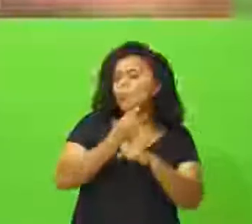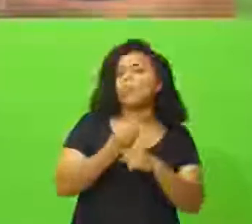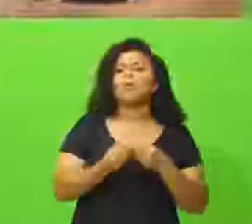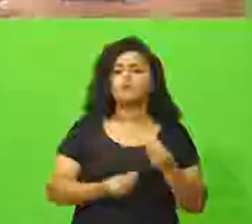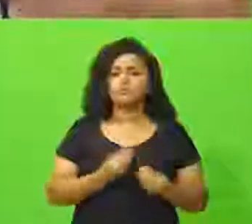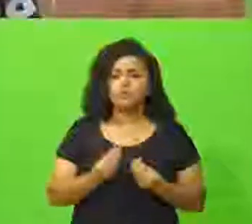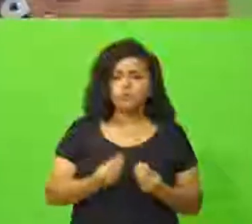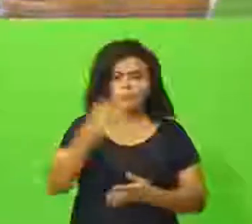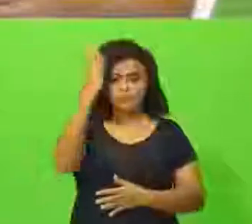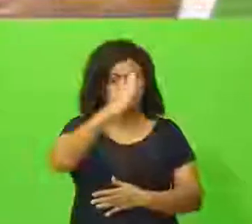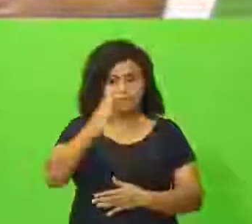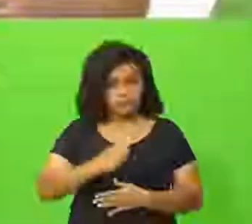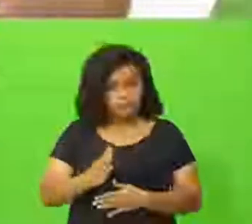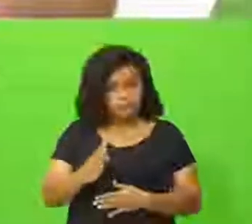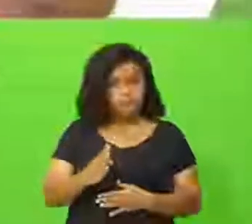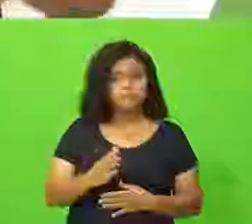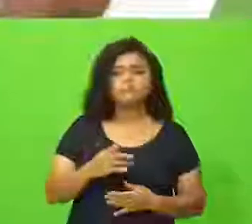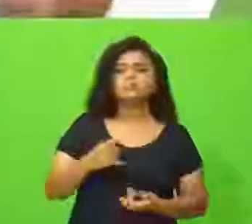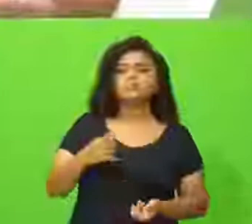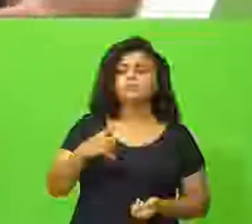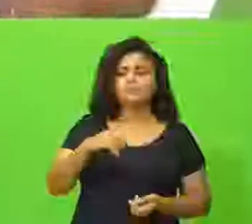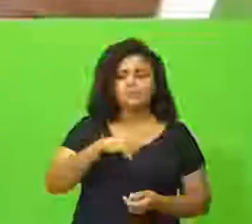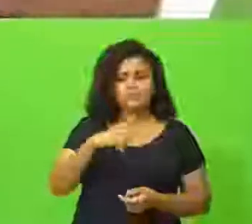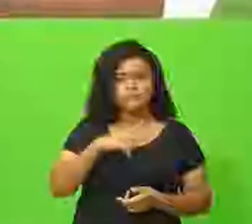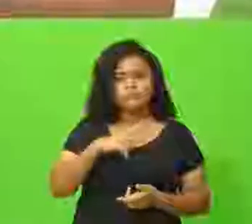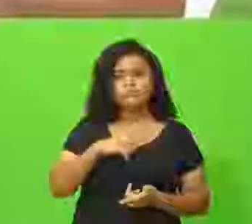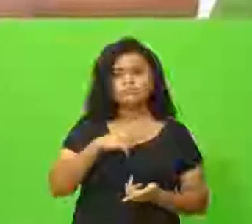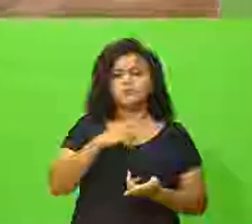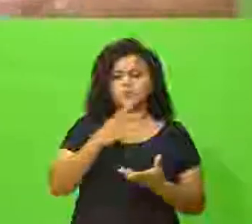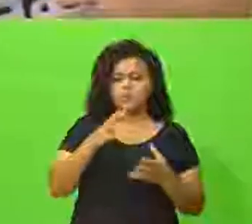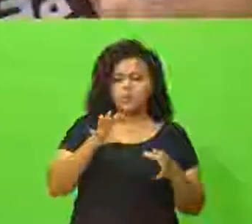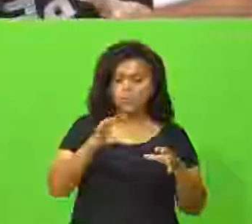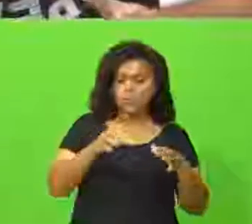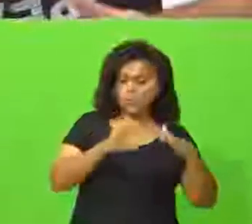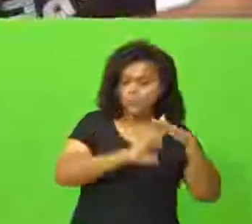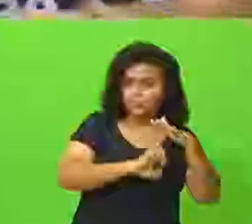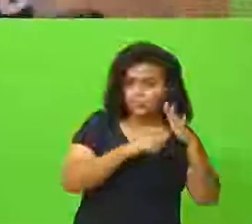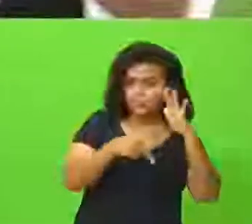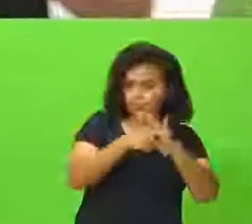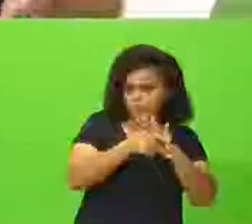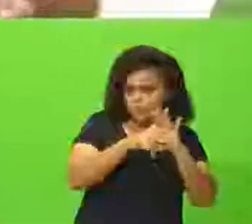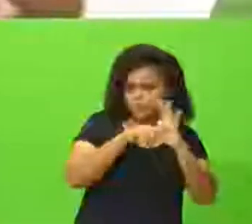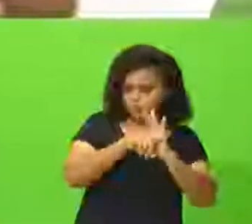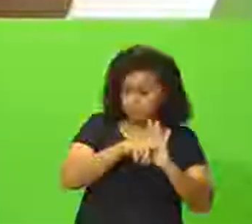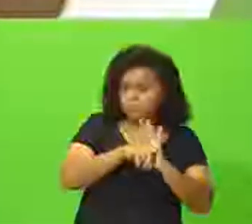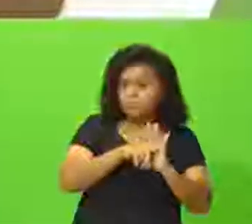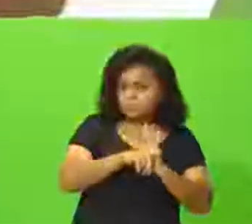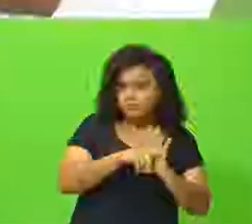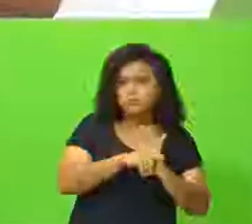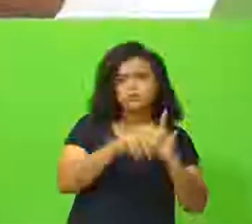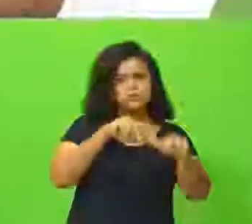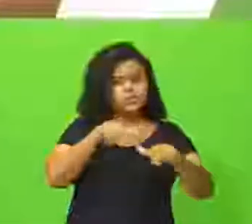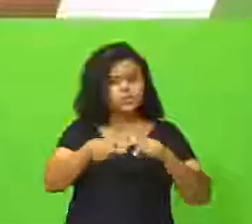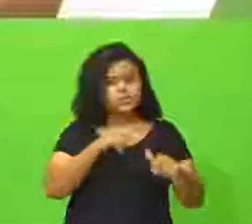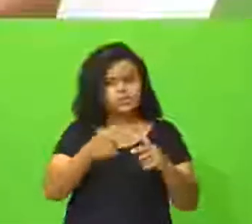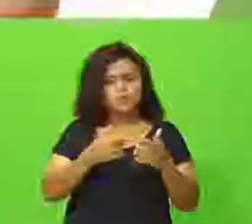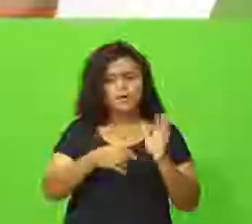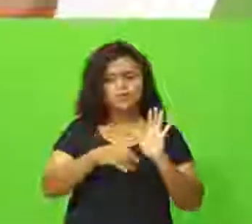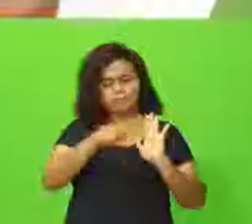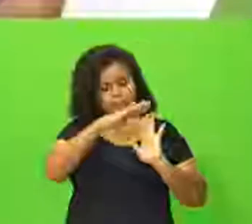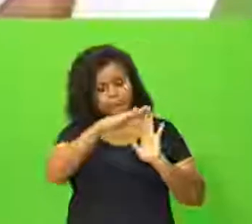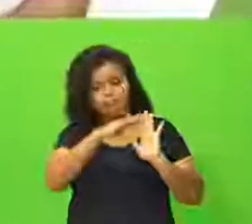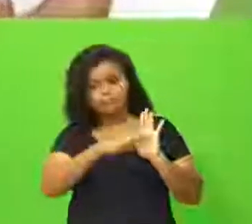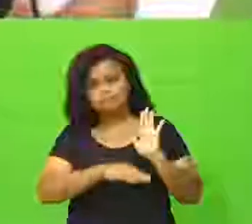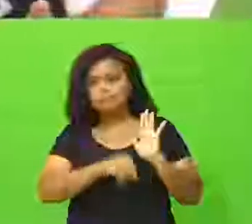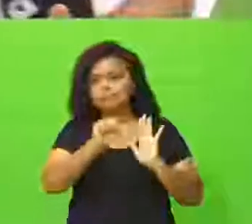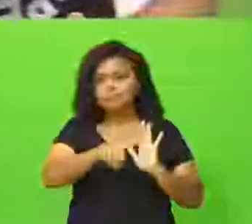nós temos, portanto, um instituto responsável para trabalhar com essas amostragens, que é,